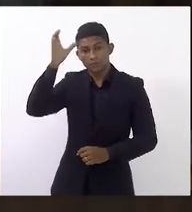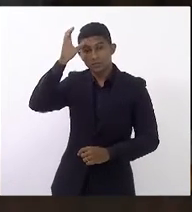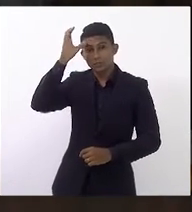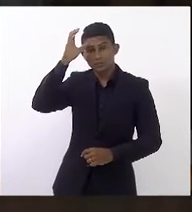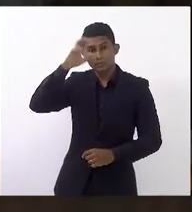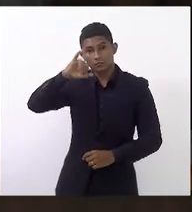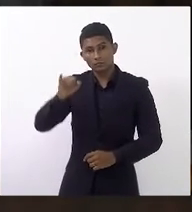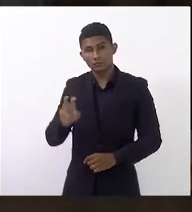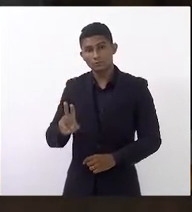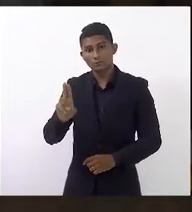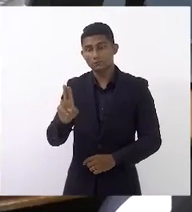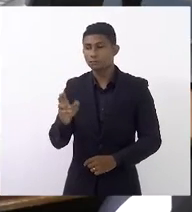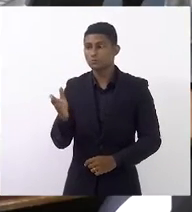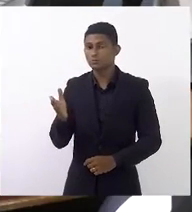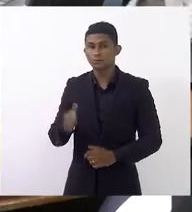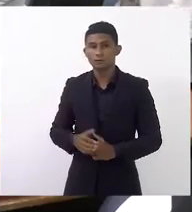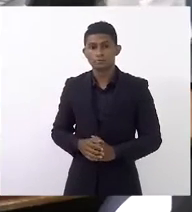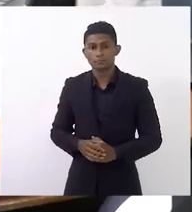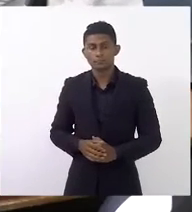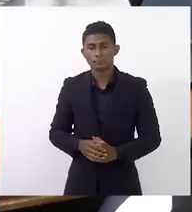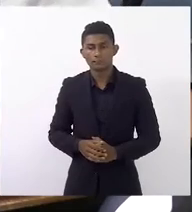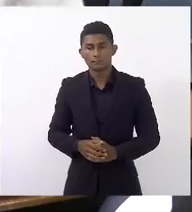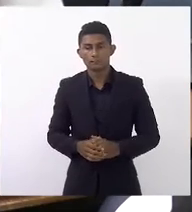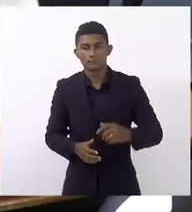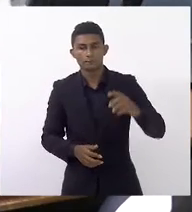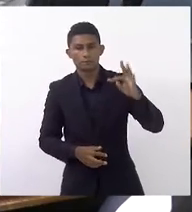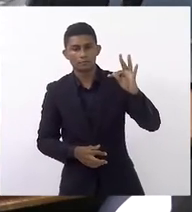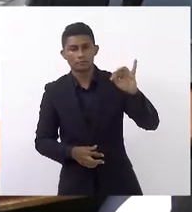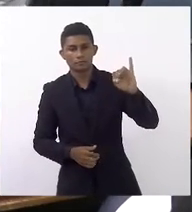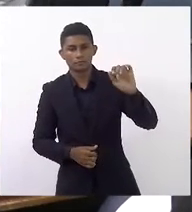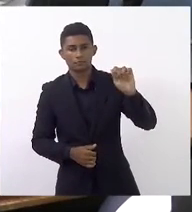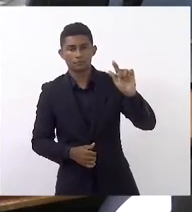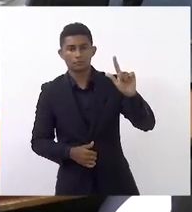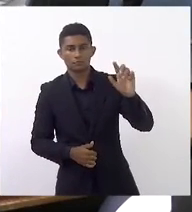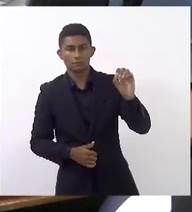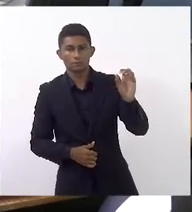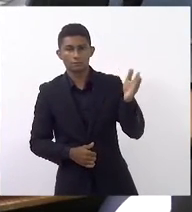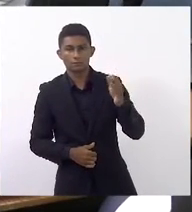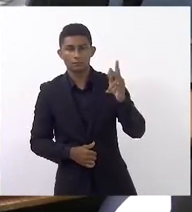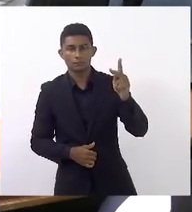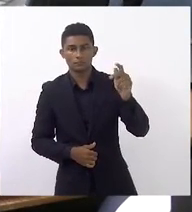Deputada Tia Ju. Deputado Tiago Pampolha.